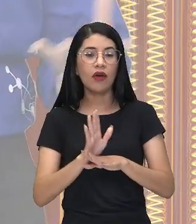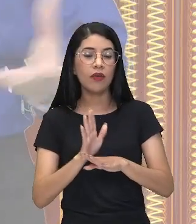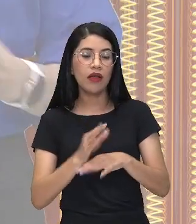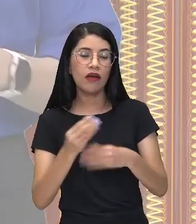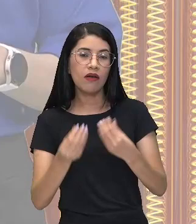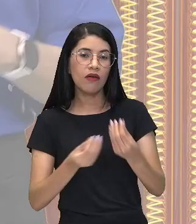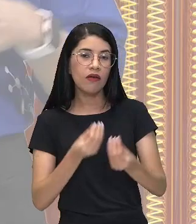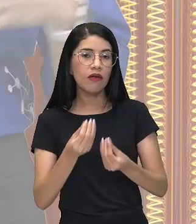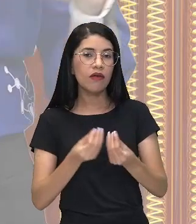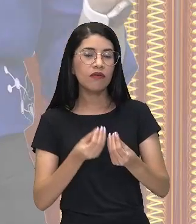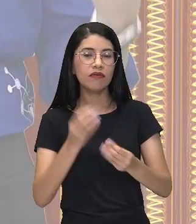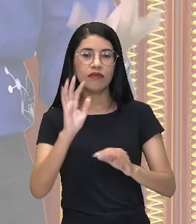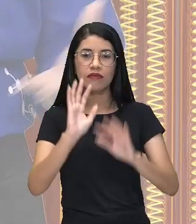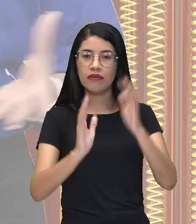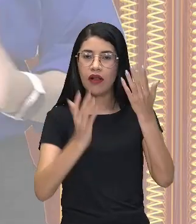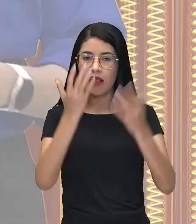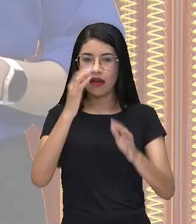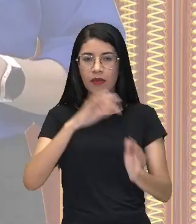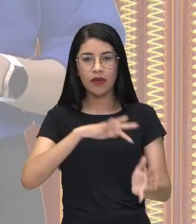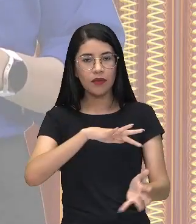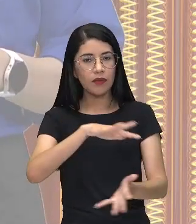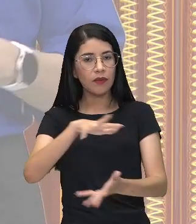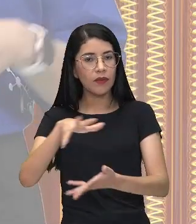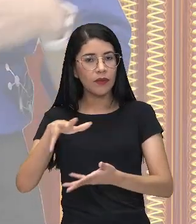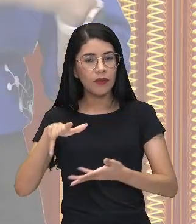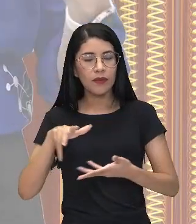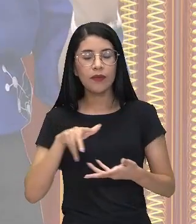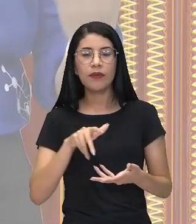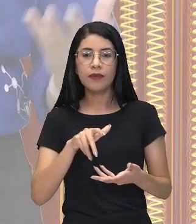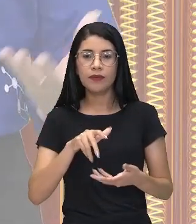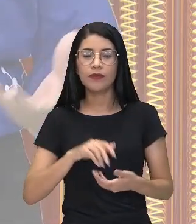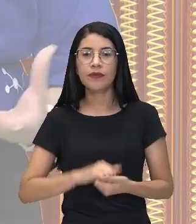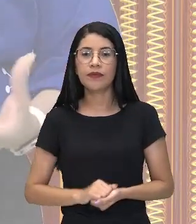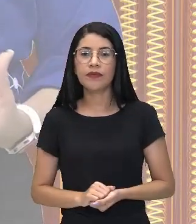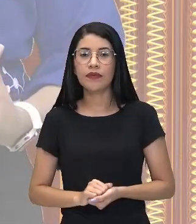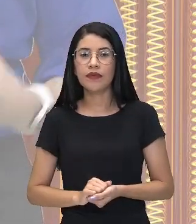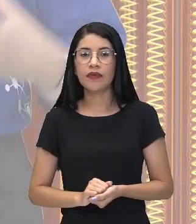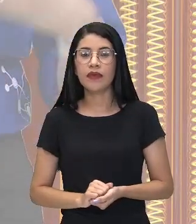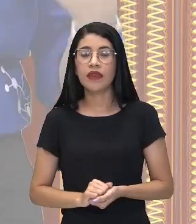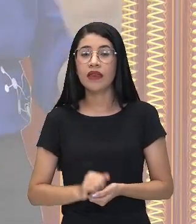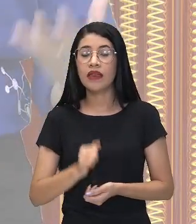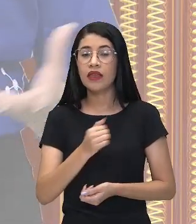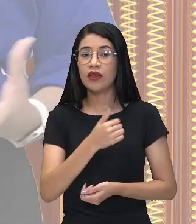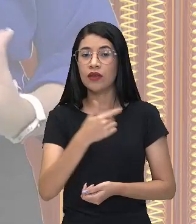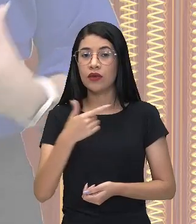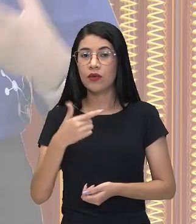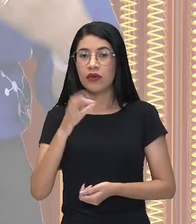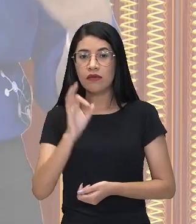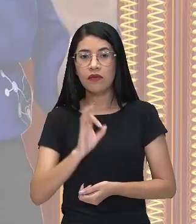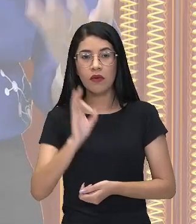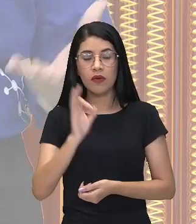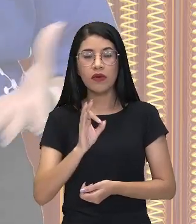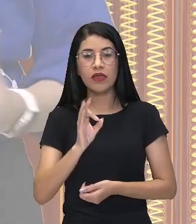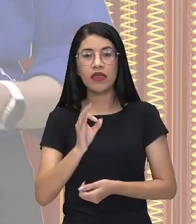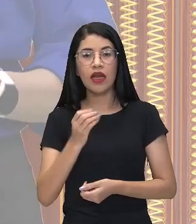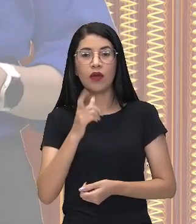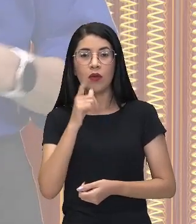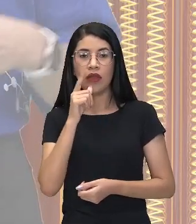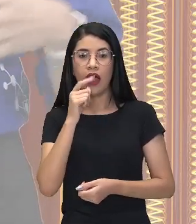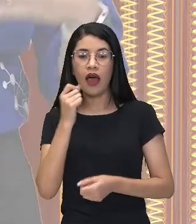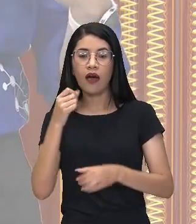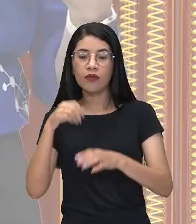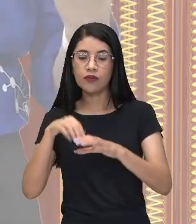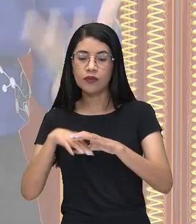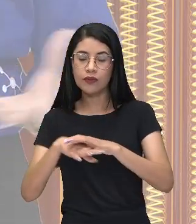condições climáticas do nosso planeta. Com 12% das reservas de água doce do